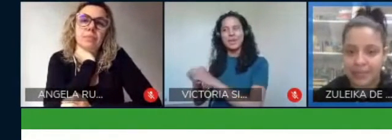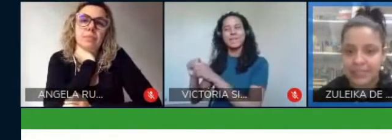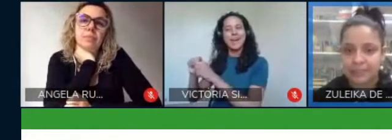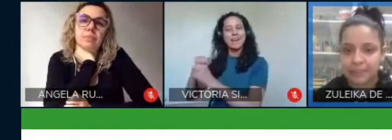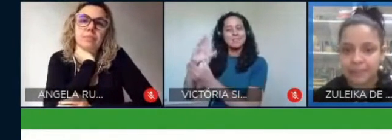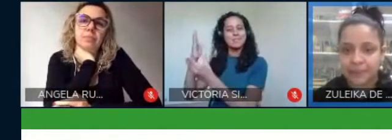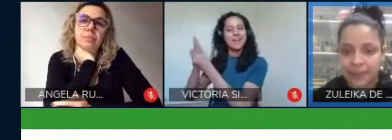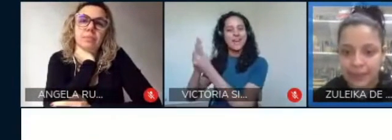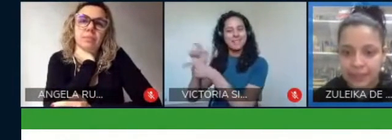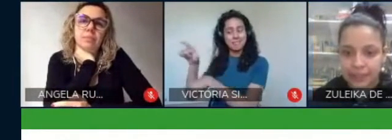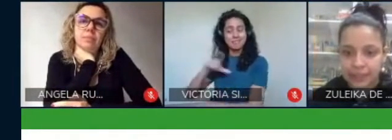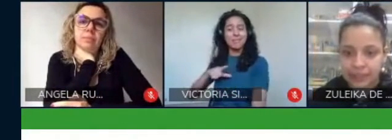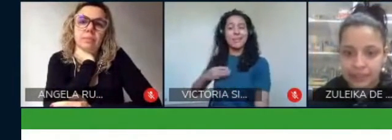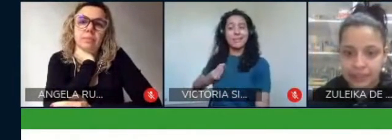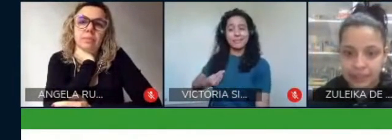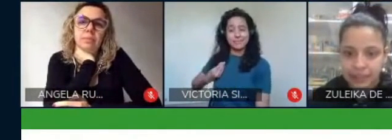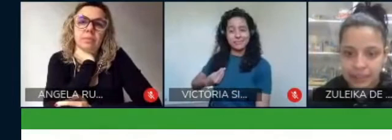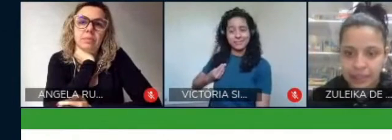dentro do Sabe Mais.